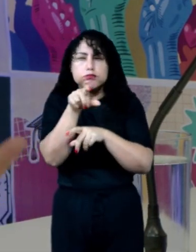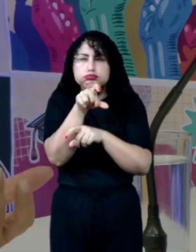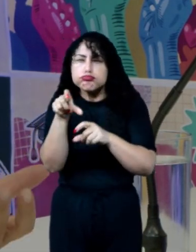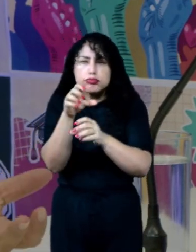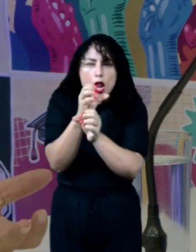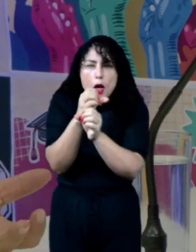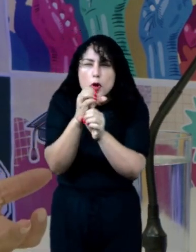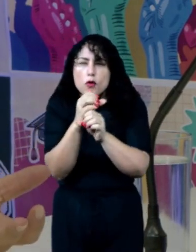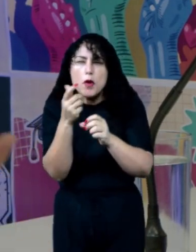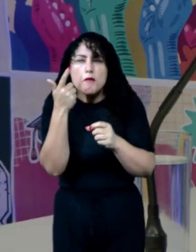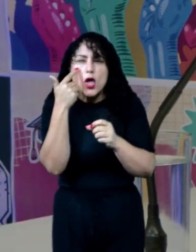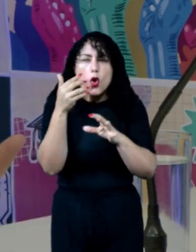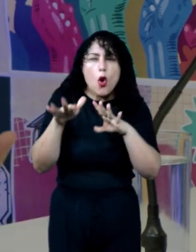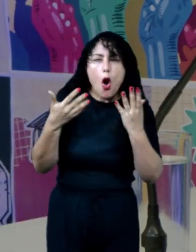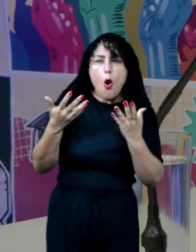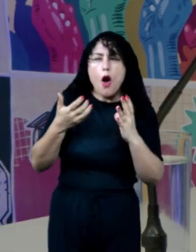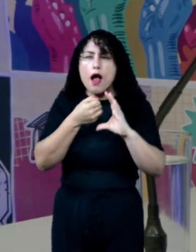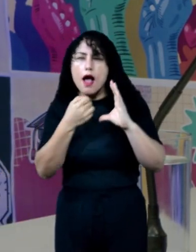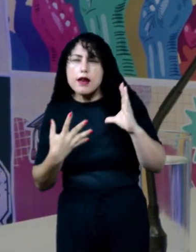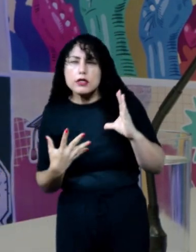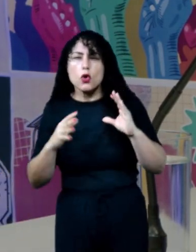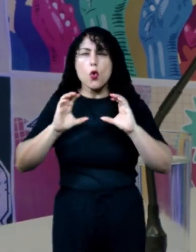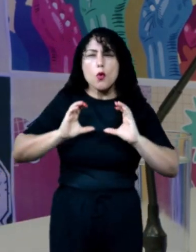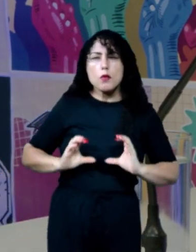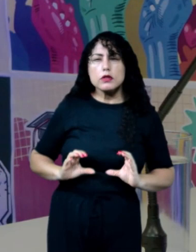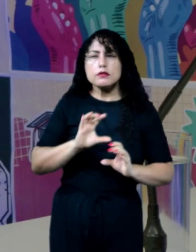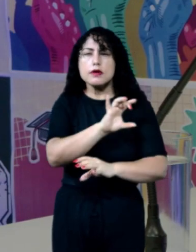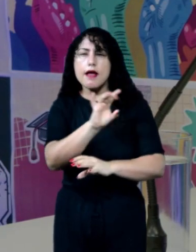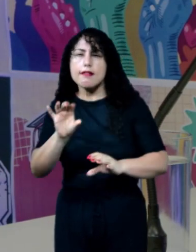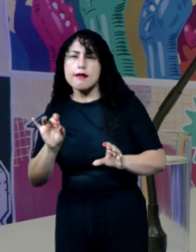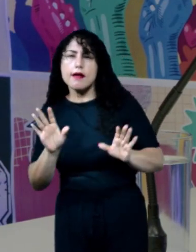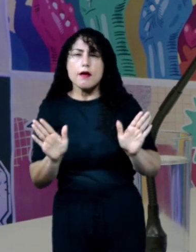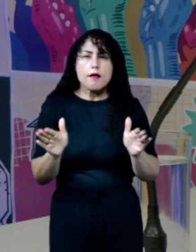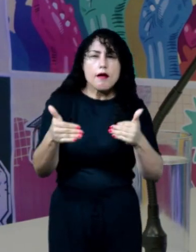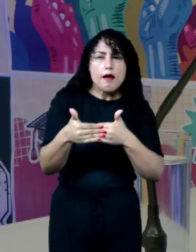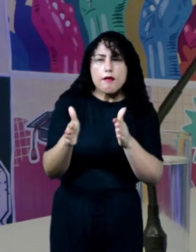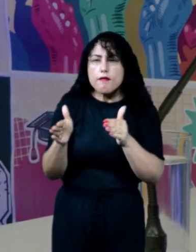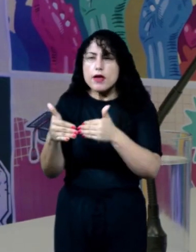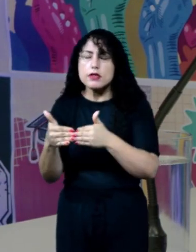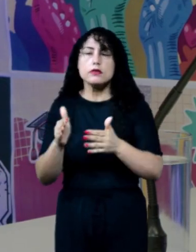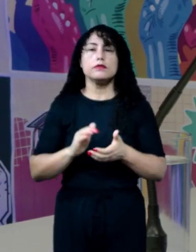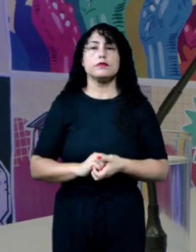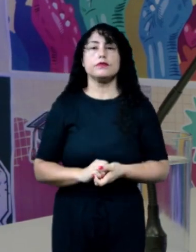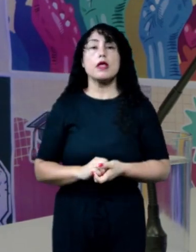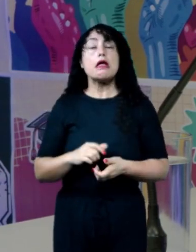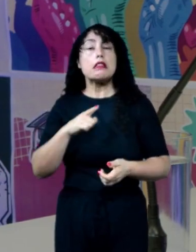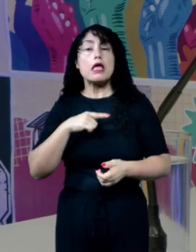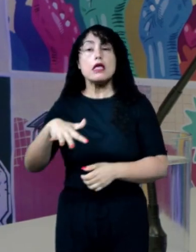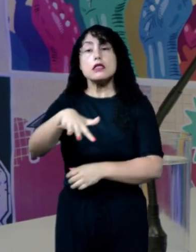vai se comportar dentro de um ambiente. Também existe essa questão dessa